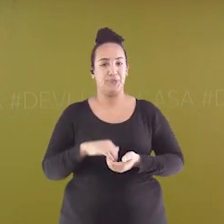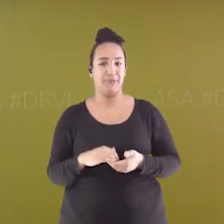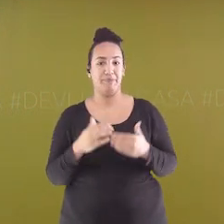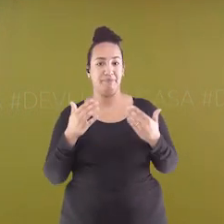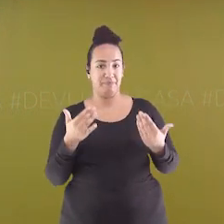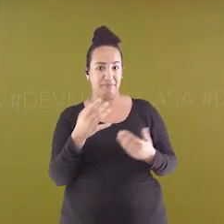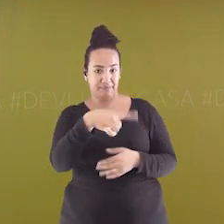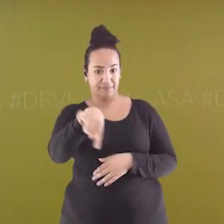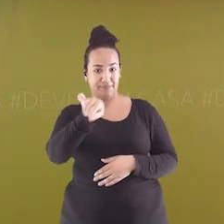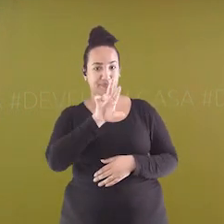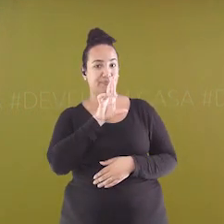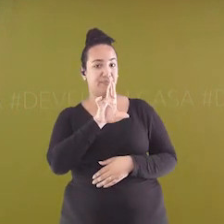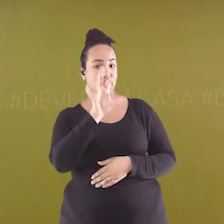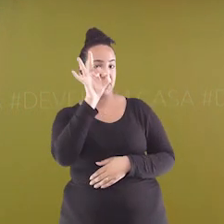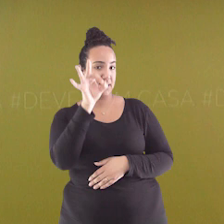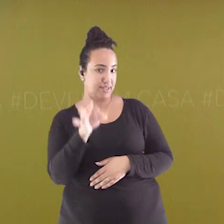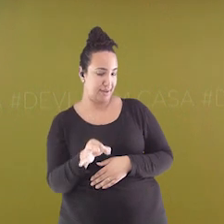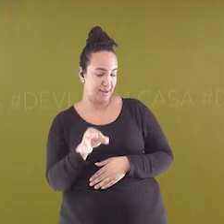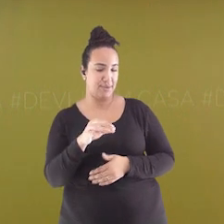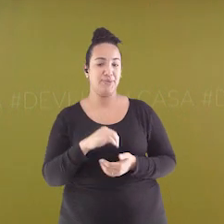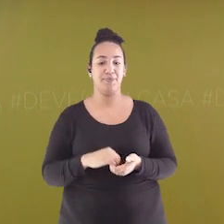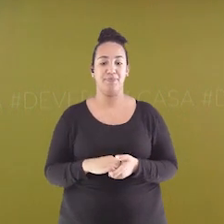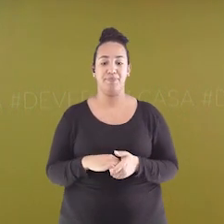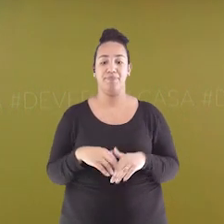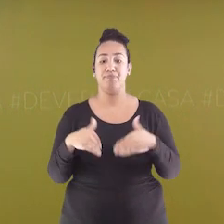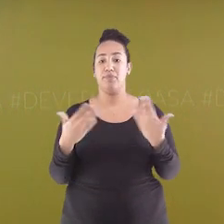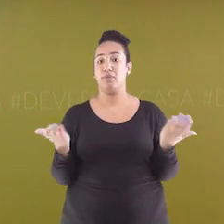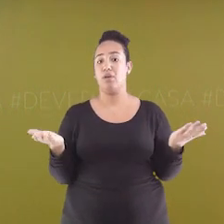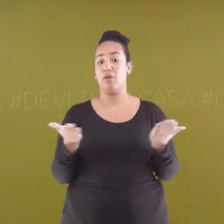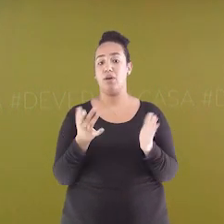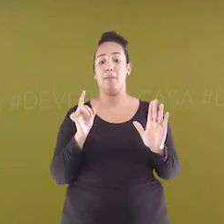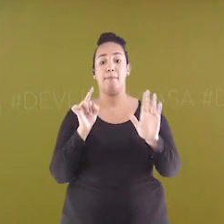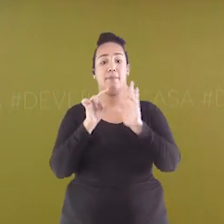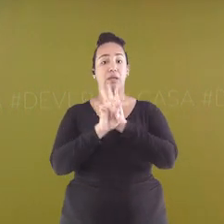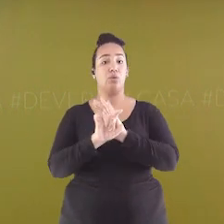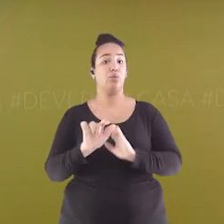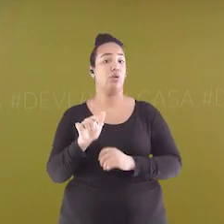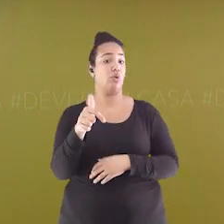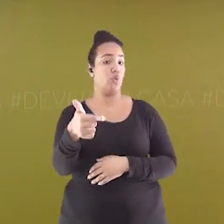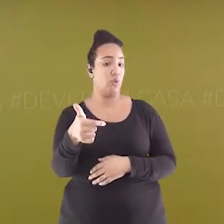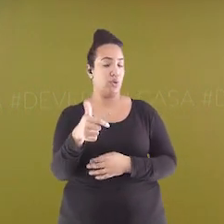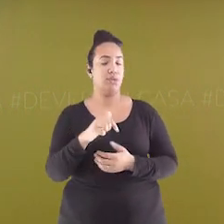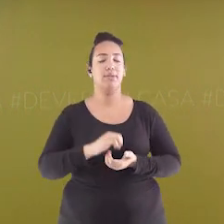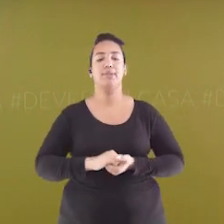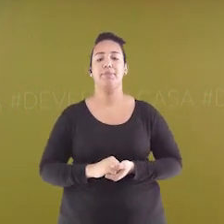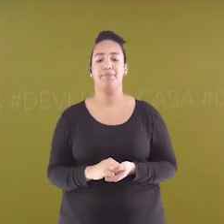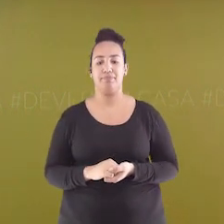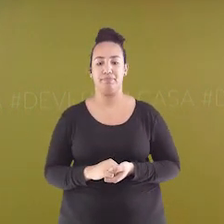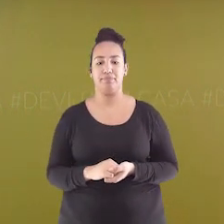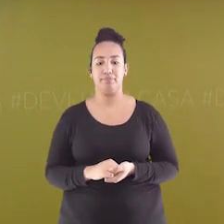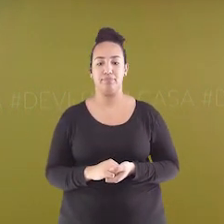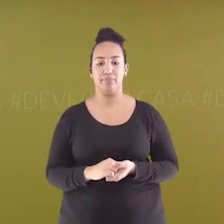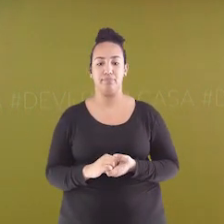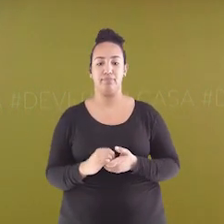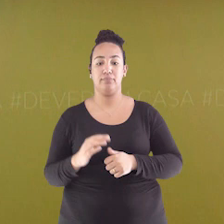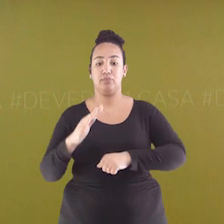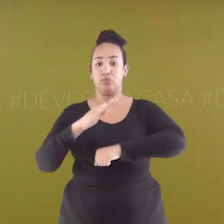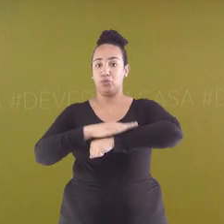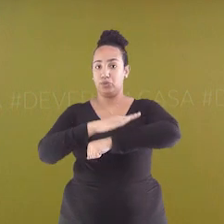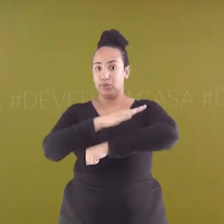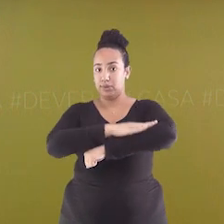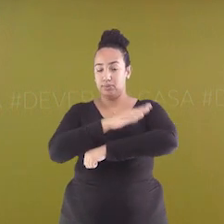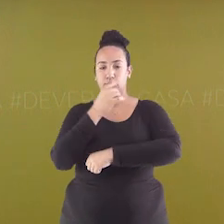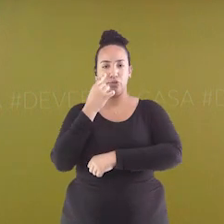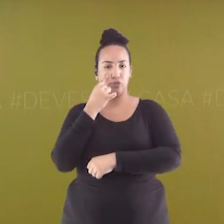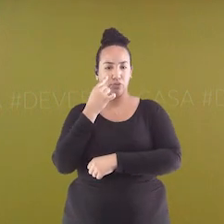E aí, acertaram? E agora, vamos para mais uma pergunta. Depois que o sapo